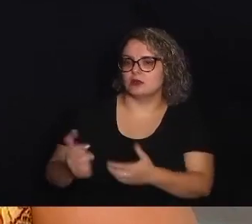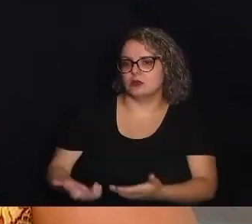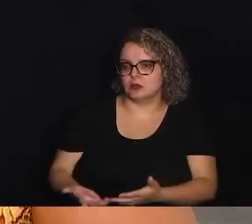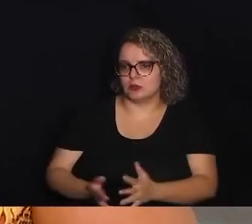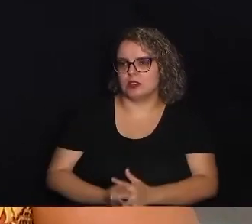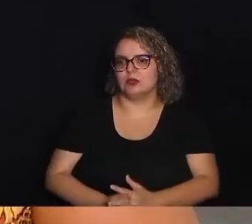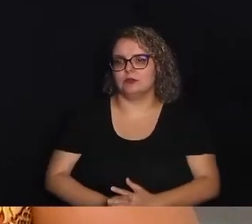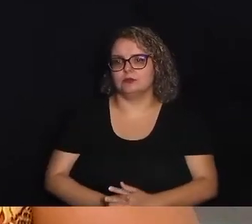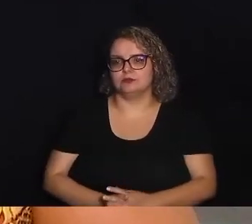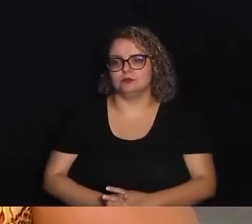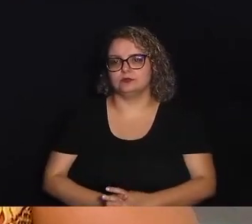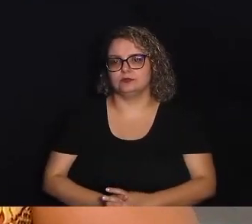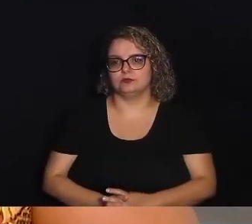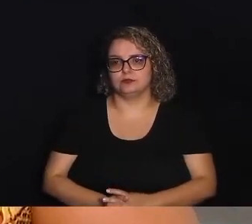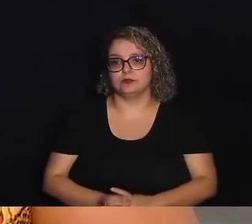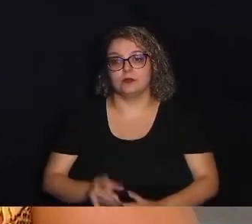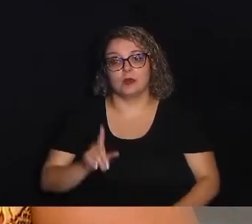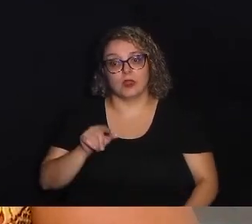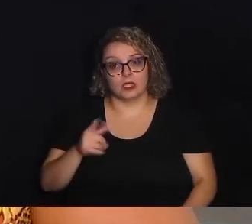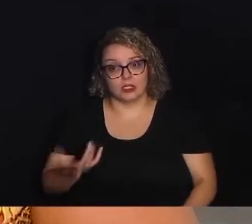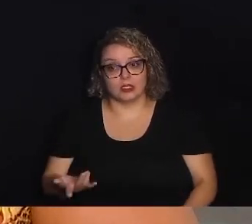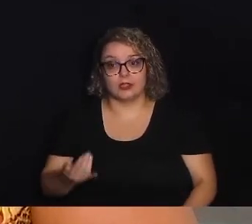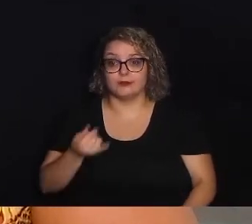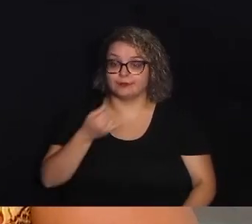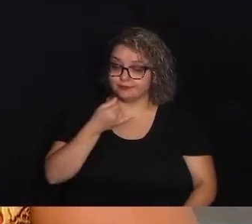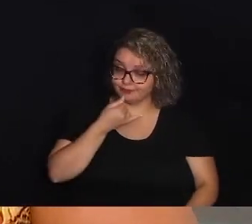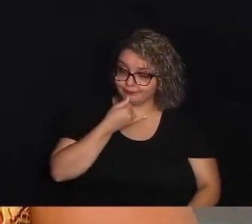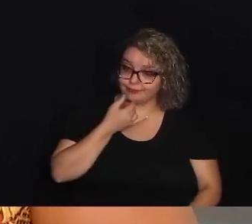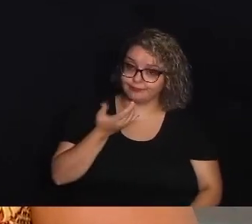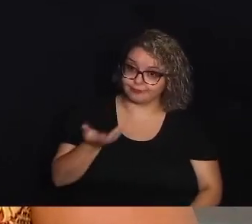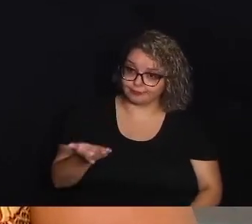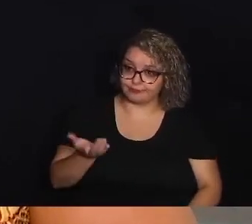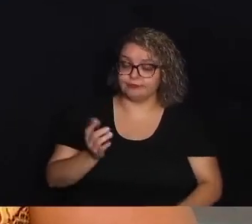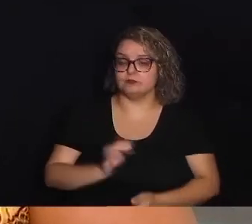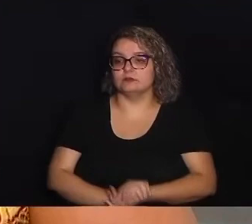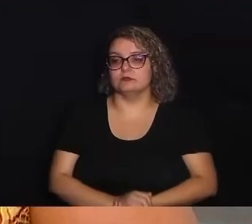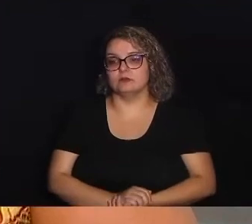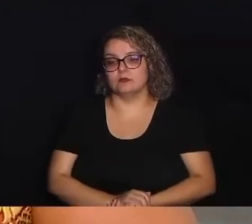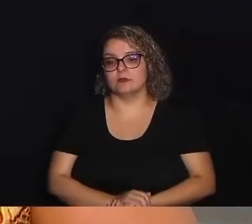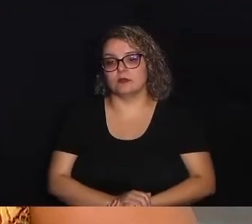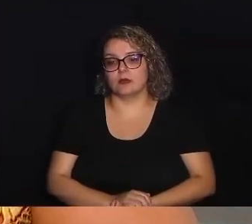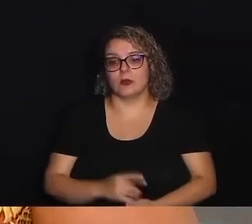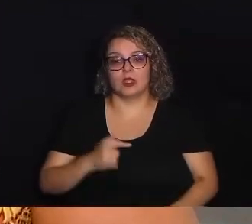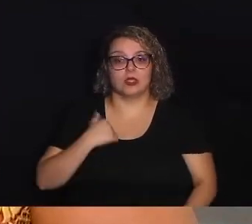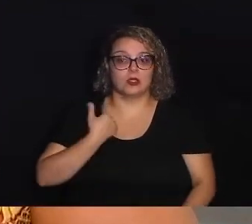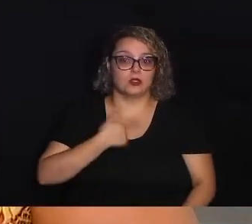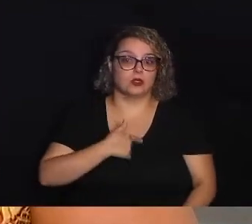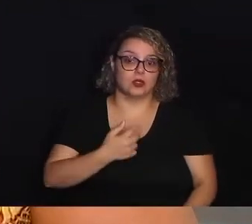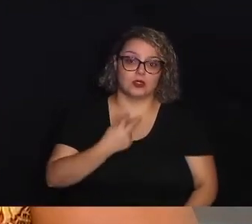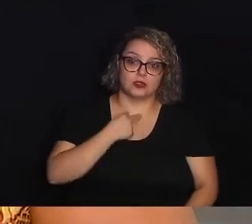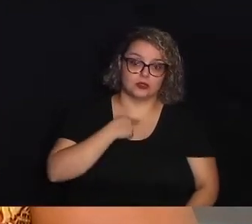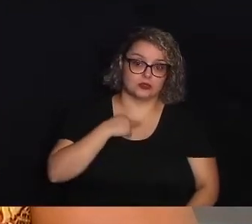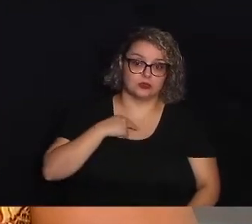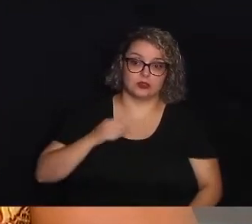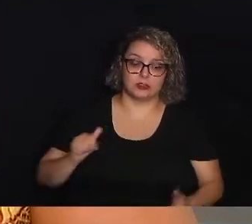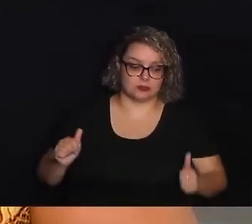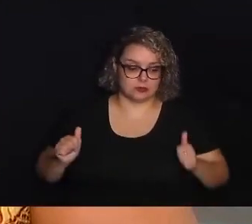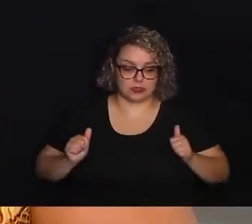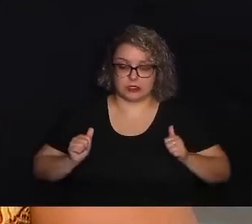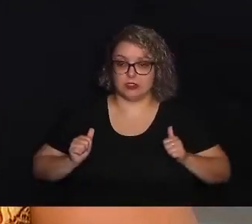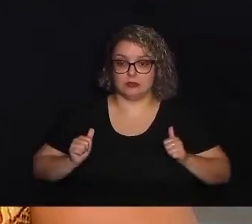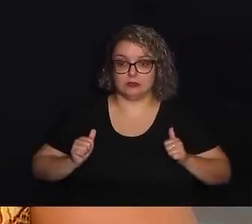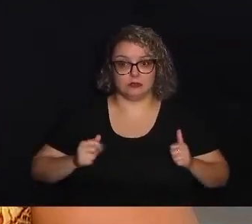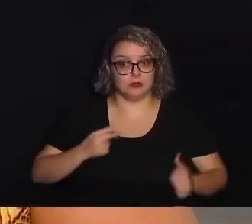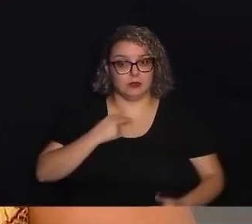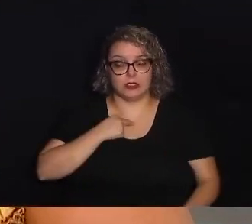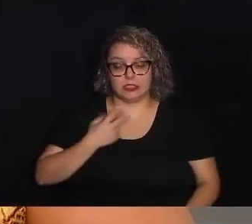realidade que é bastante triste né mas que nós não podemos